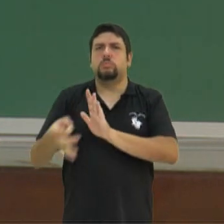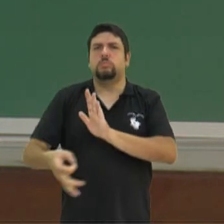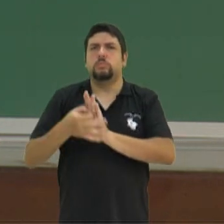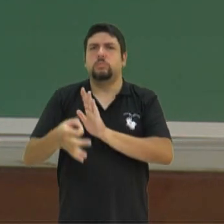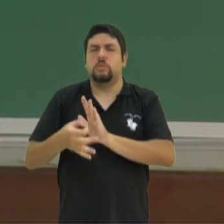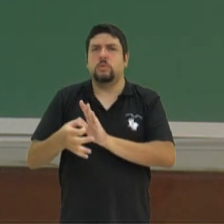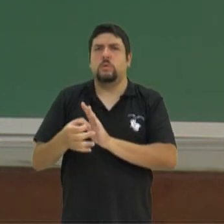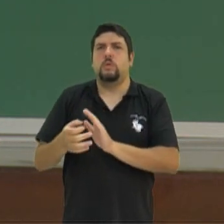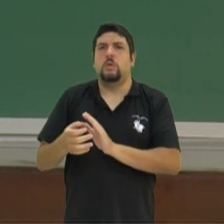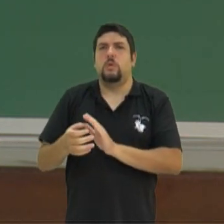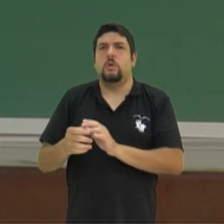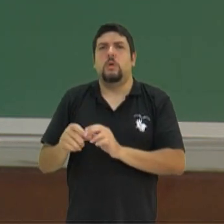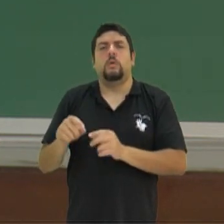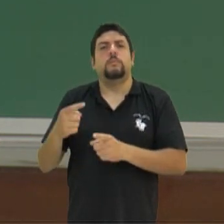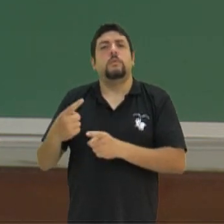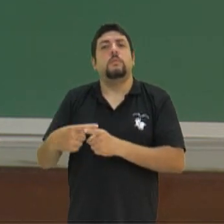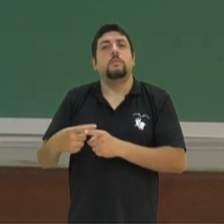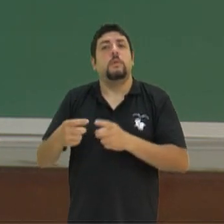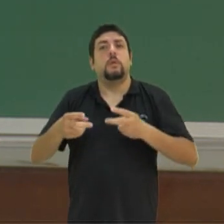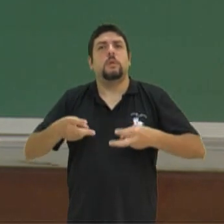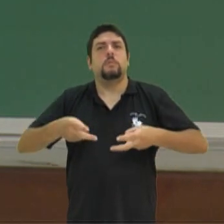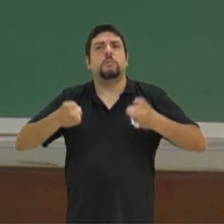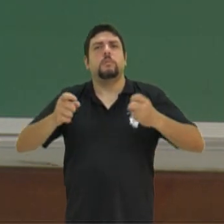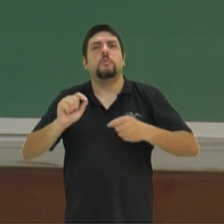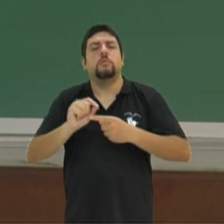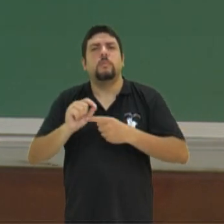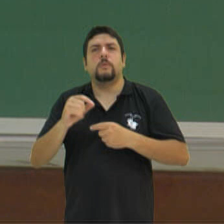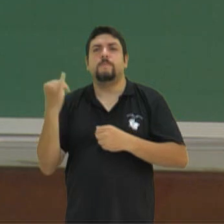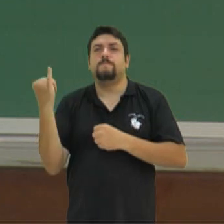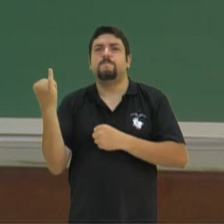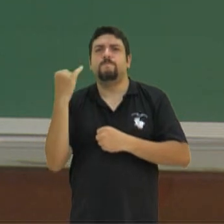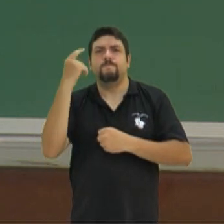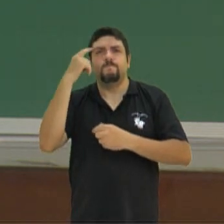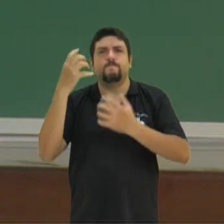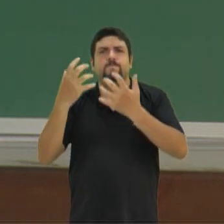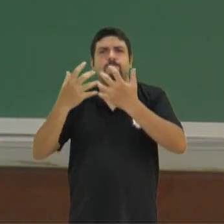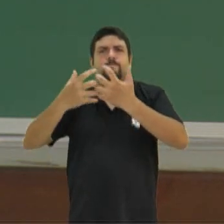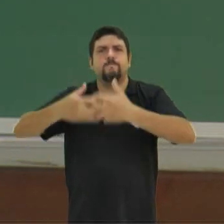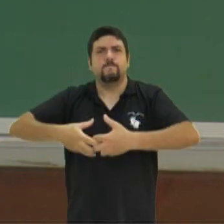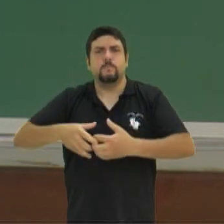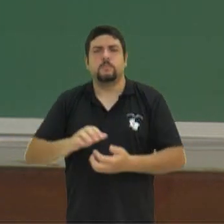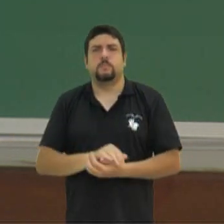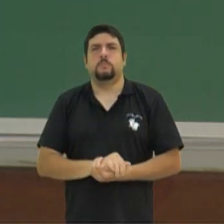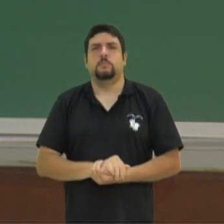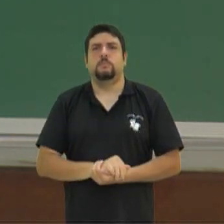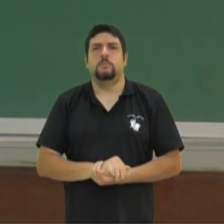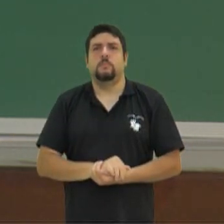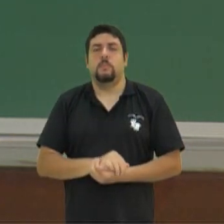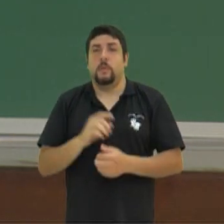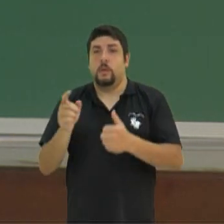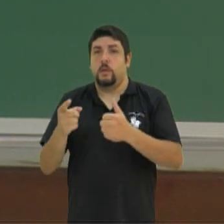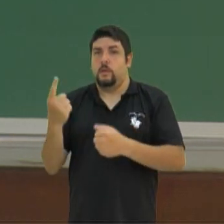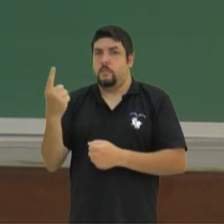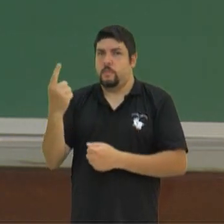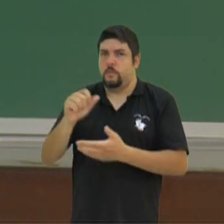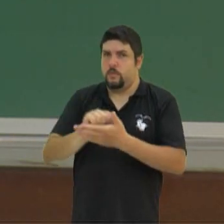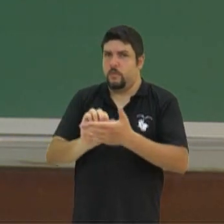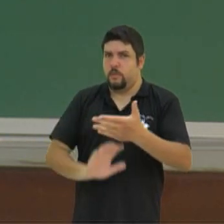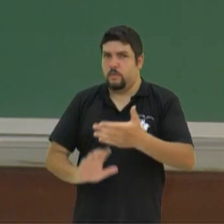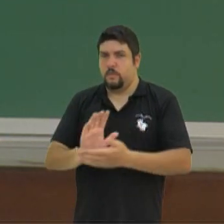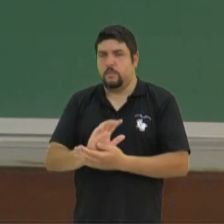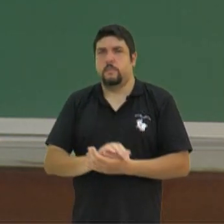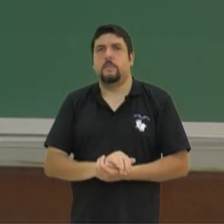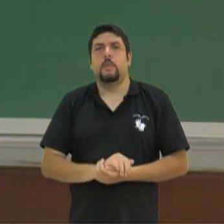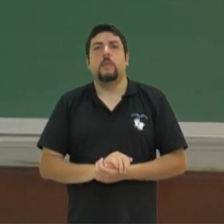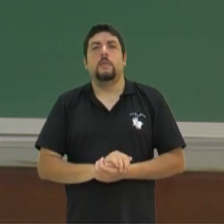ele compreendia que a razão era predominante. Vamos para a nossa primeira atividade lá então, pessoal.